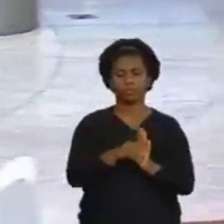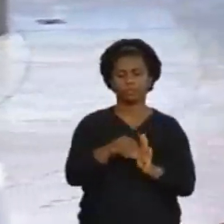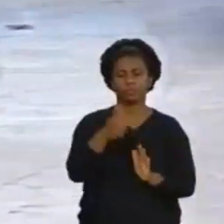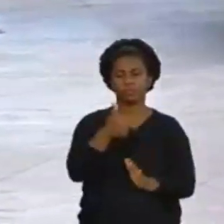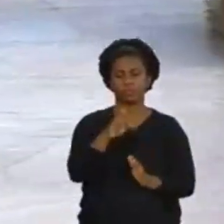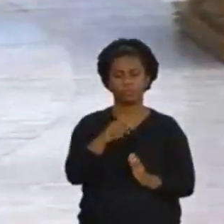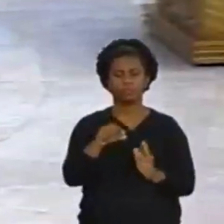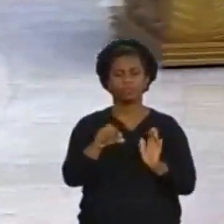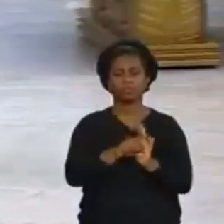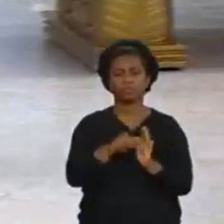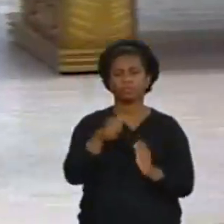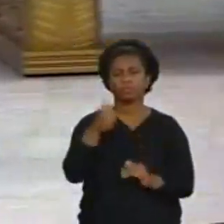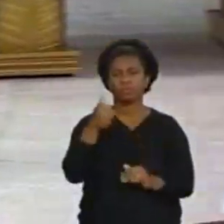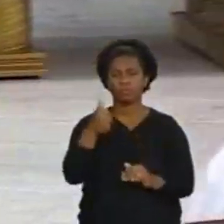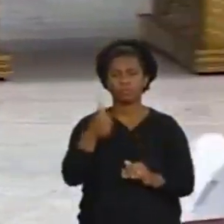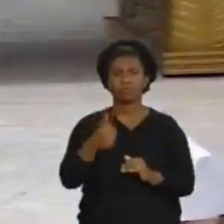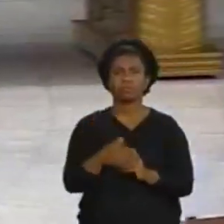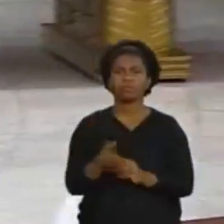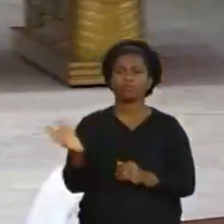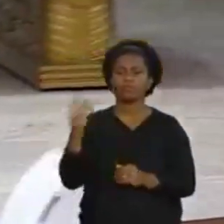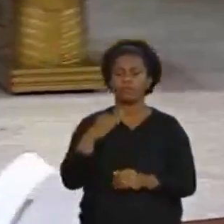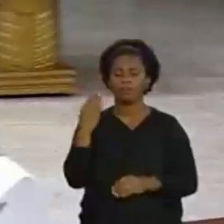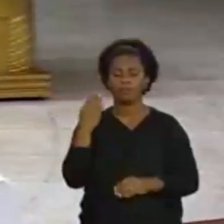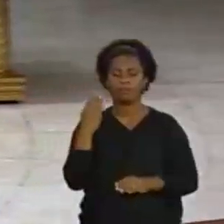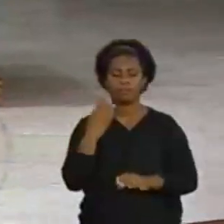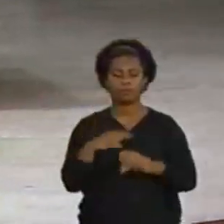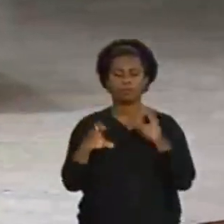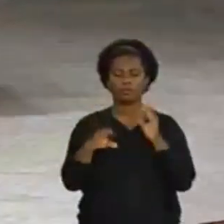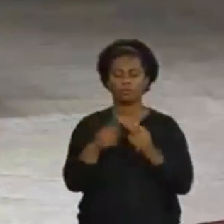essa música bonita.